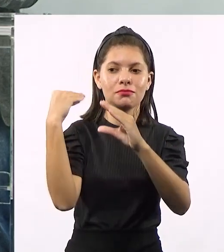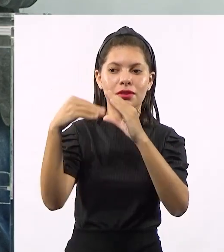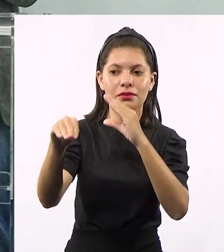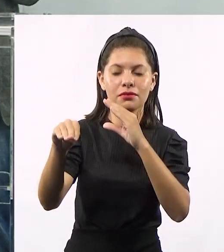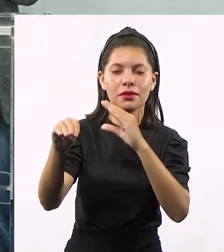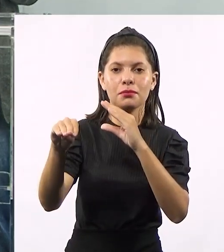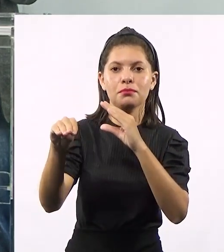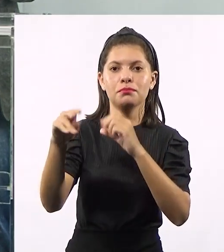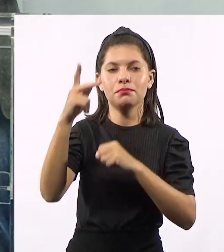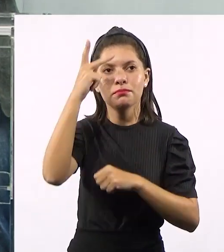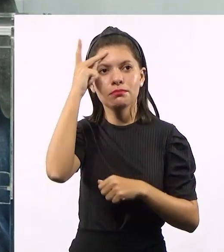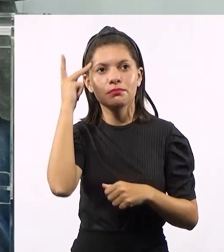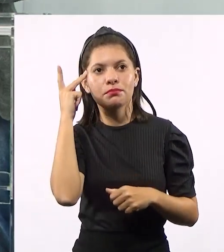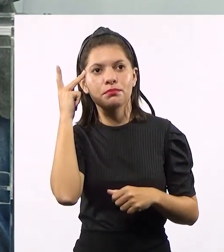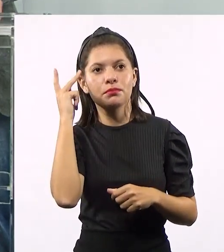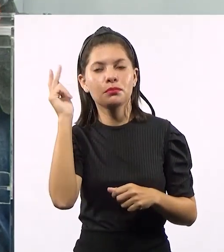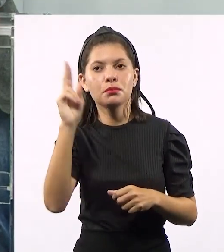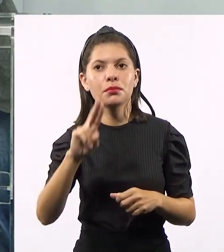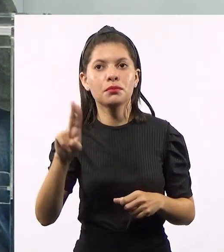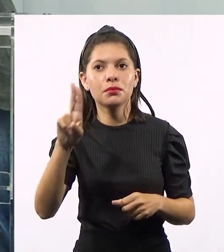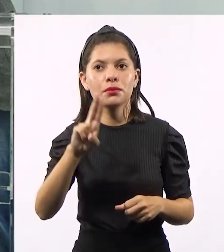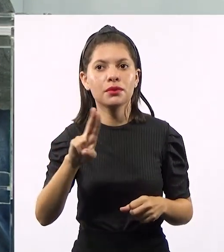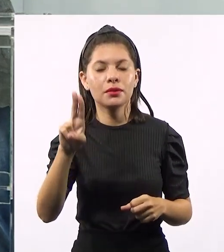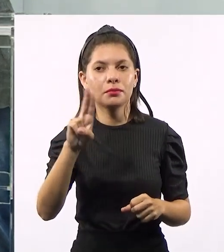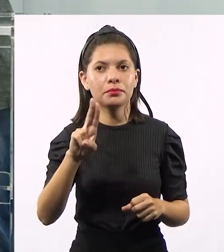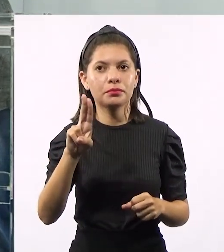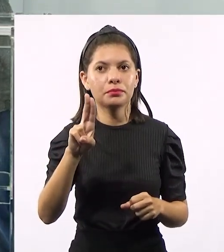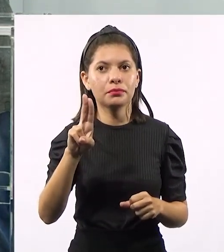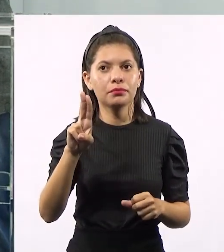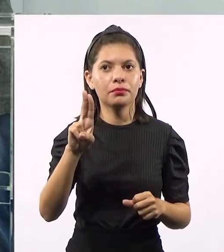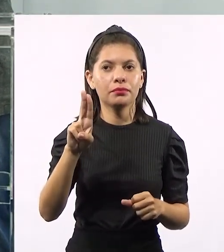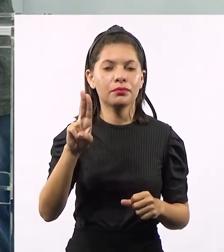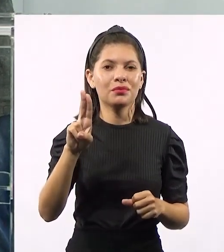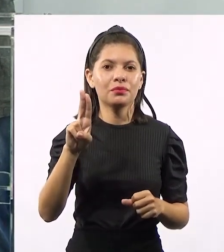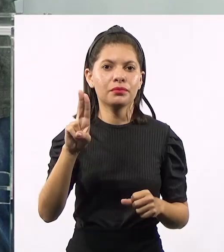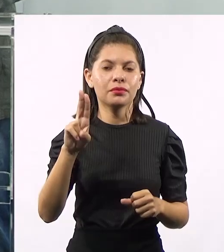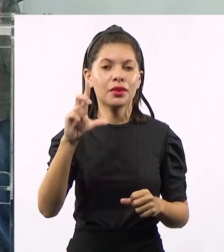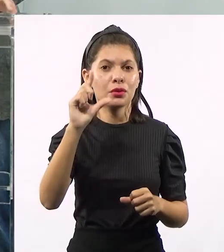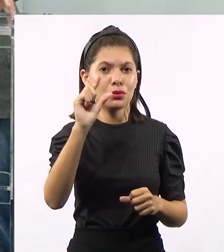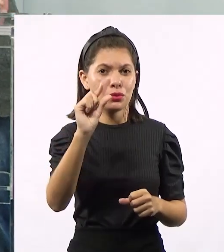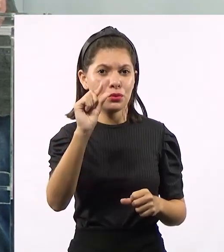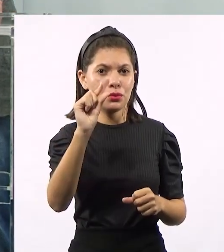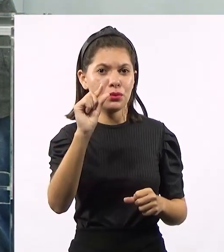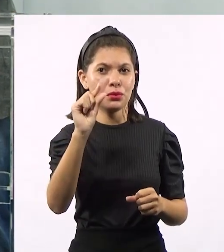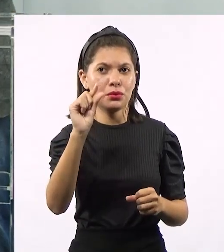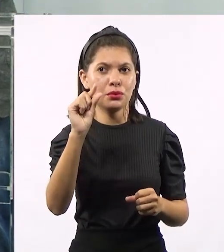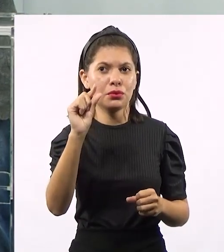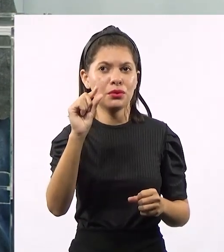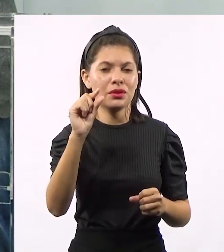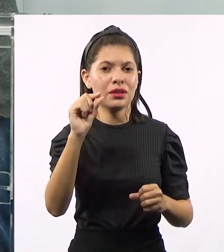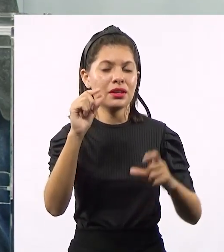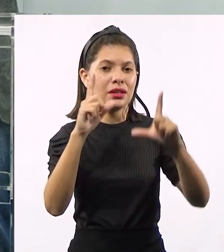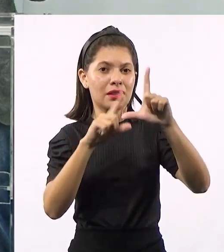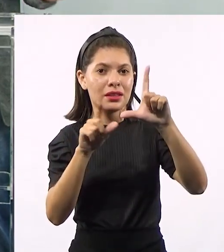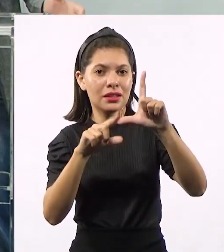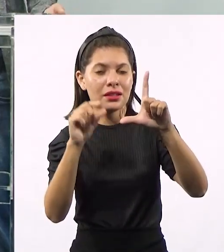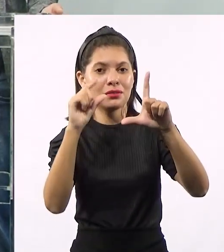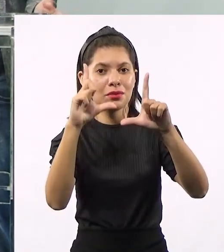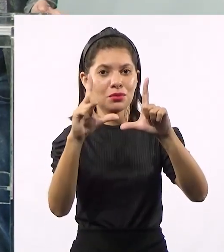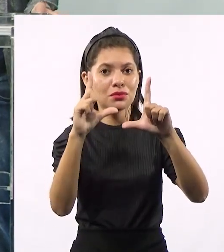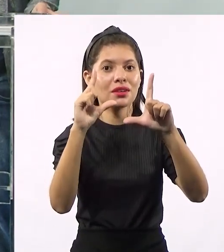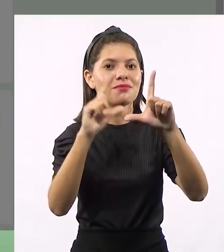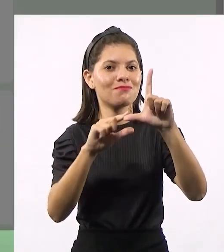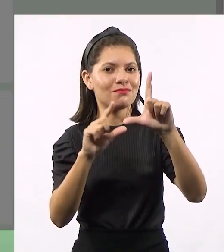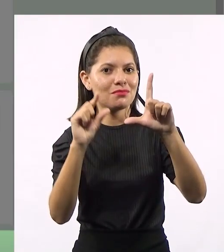para a pessoa, para ela utilizar o link, não ter que digitar todo esse endereço, porque mesmo curto ainda tem variação de letras maiúsculas